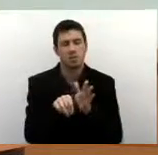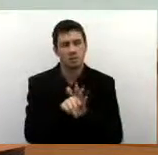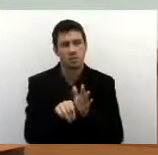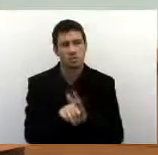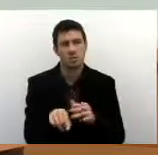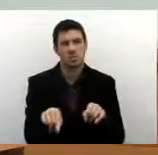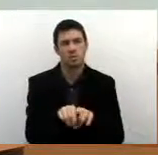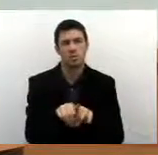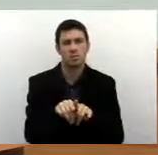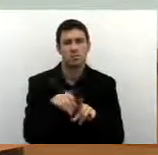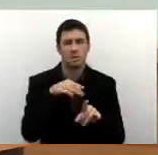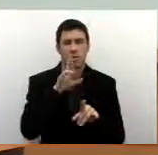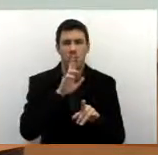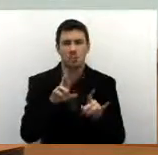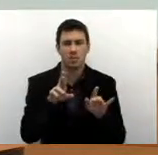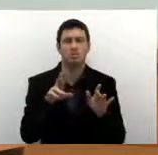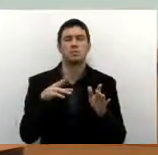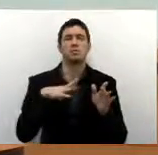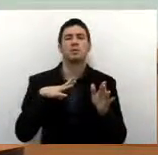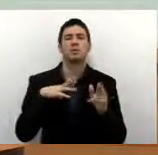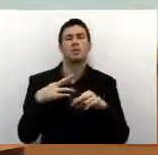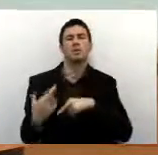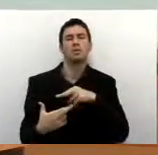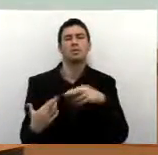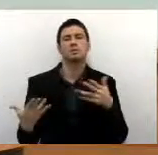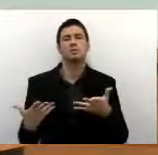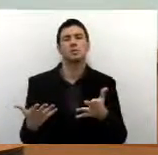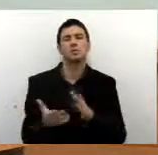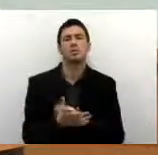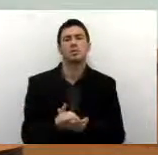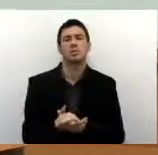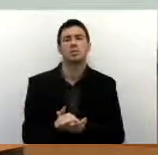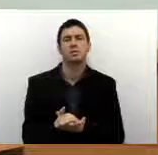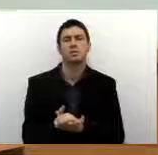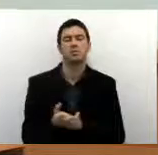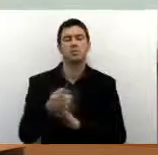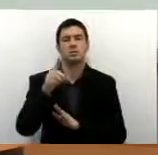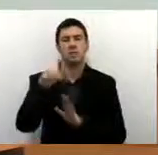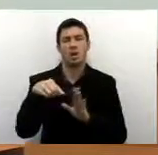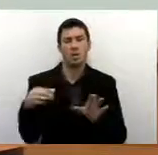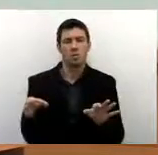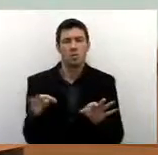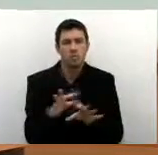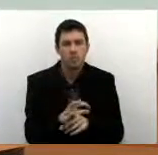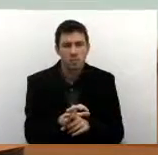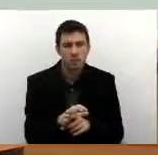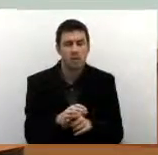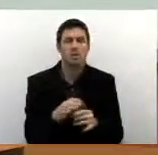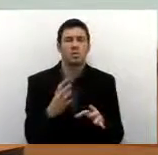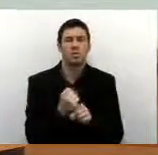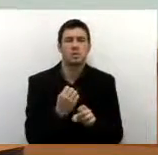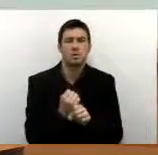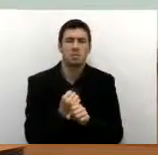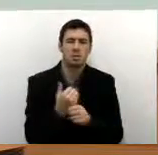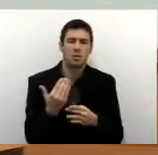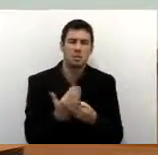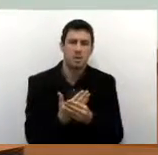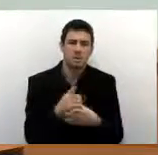nobre secretário é em relação ao pequeno orçamento que a pasta tem.